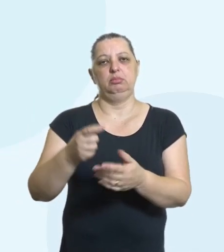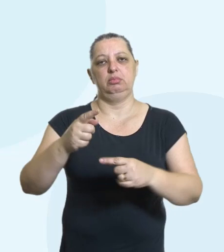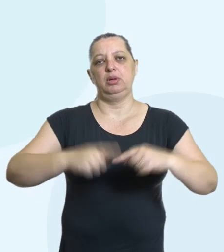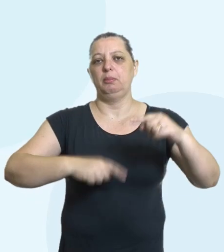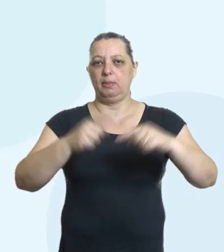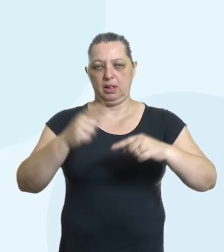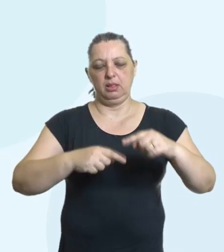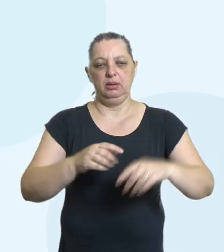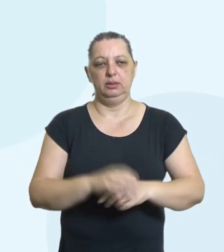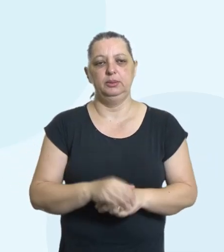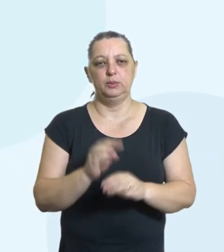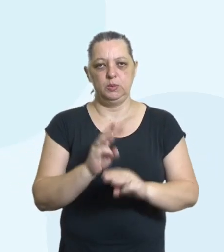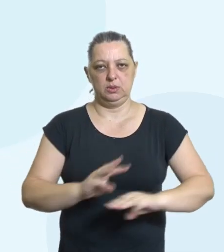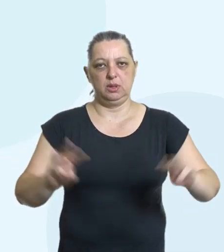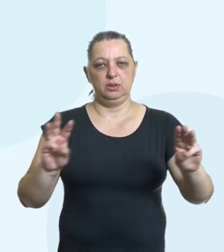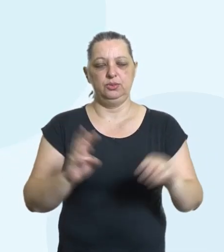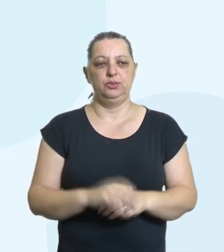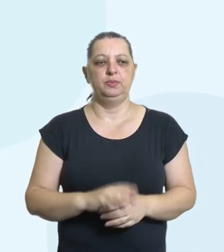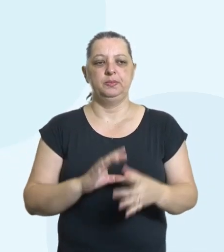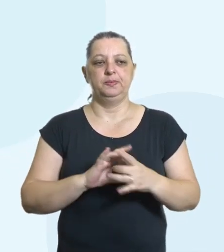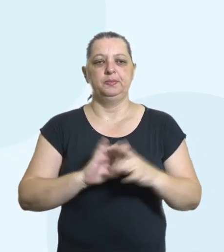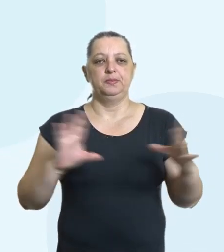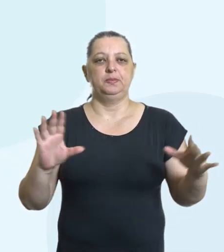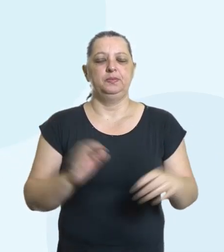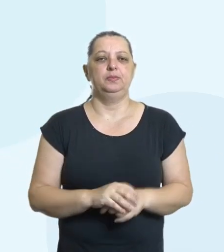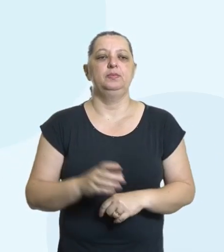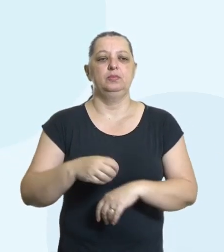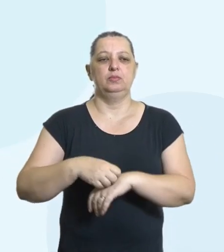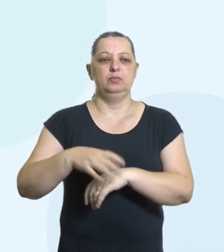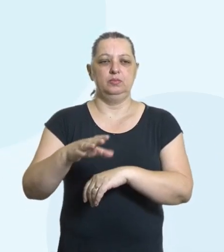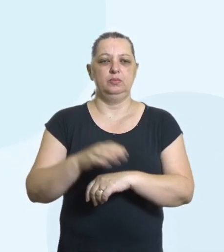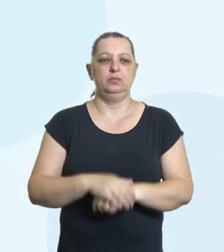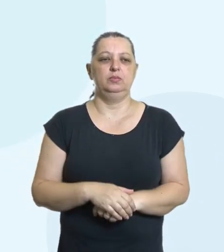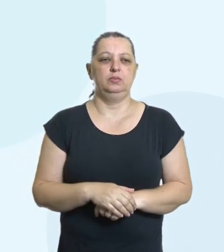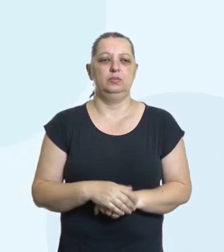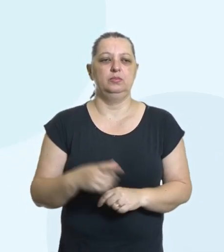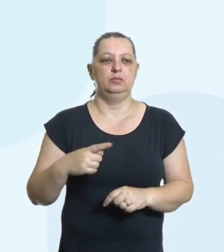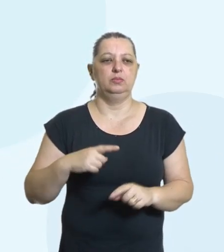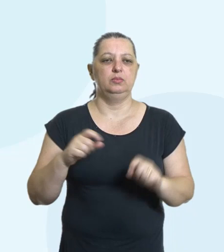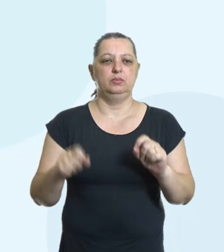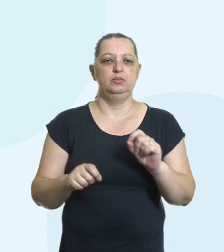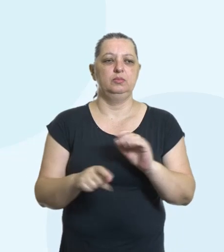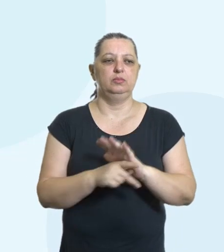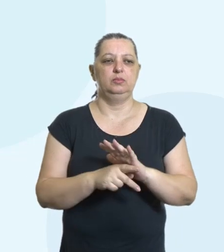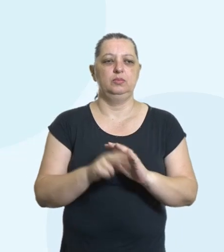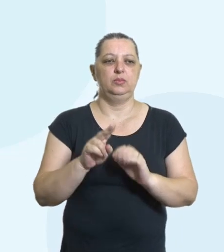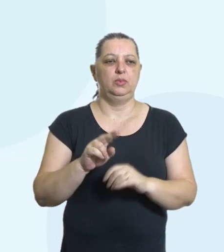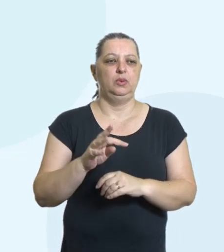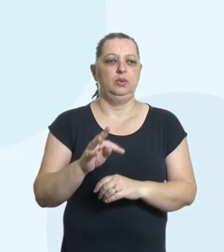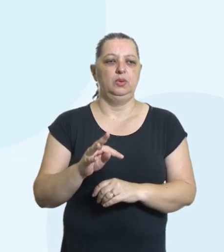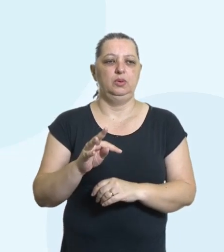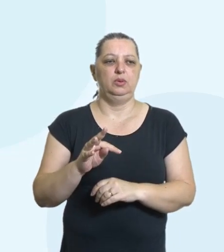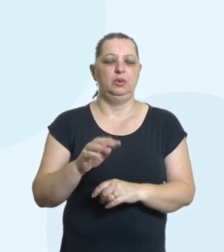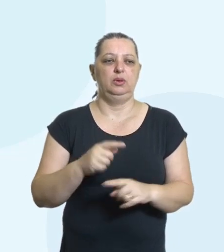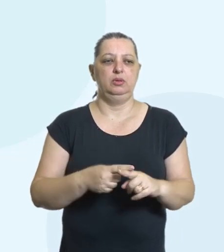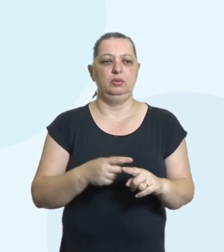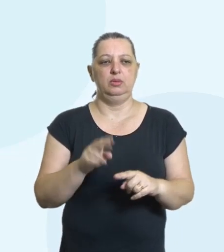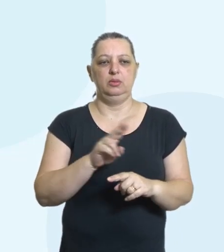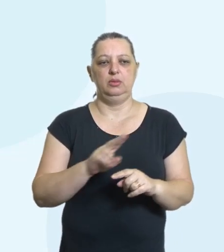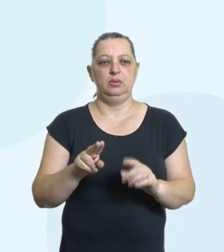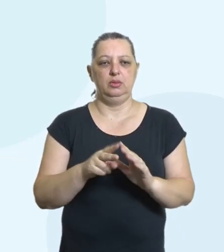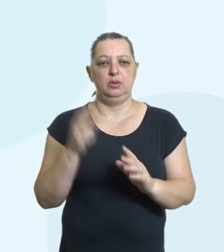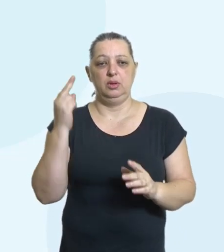também sugere aqui uma OT que foi feita pelo CAP alguns anos atrás, que se chamava Ver